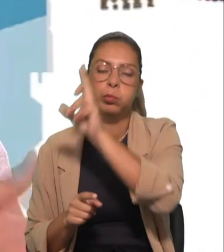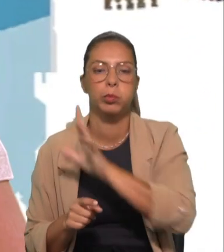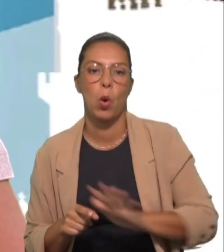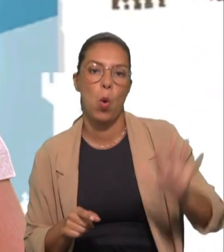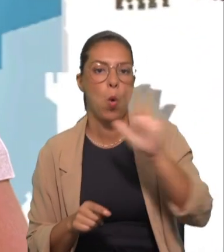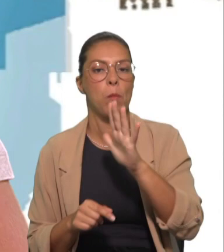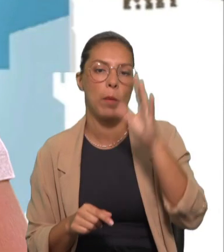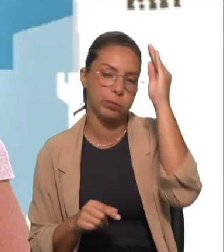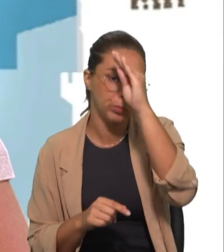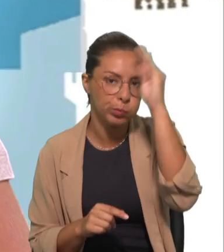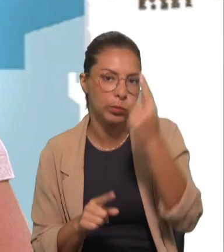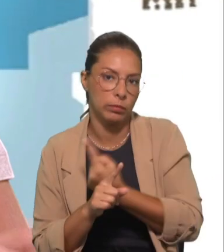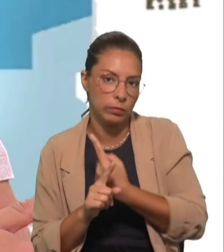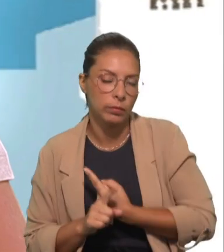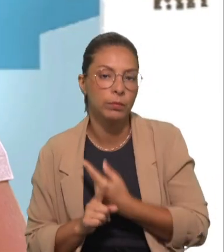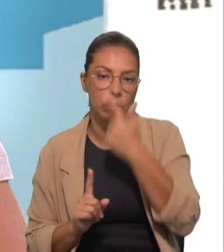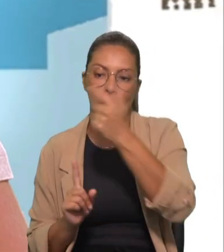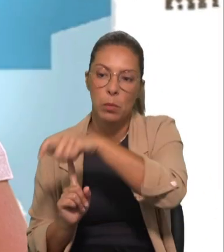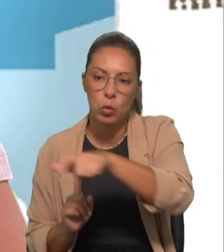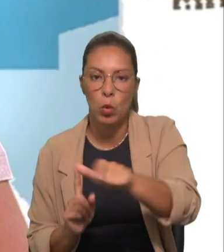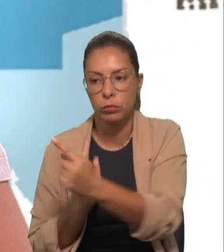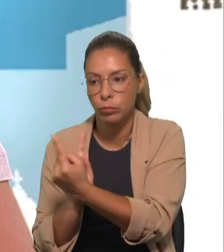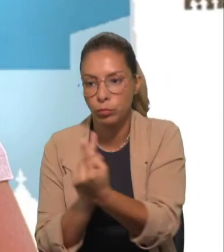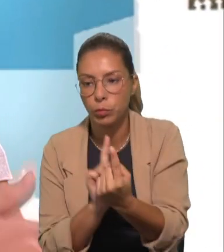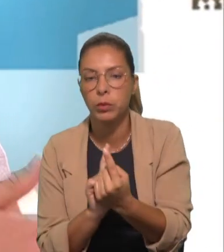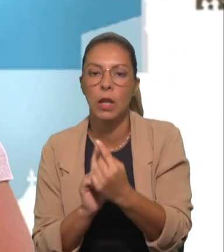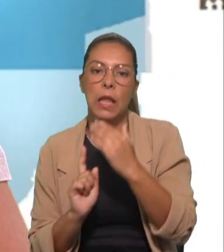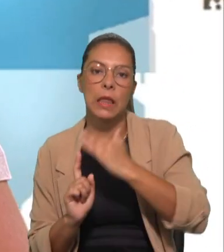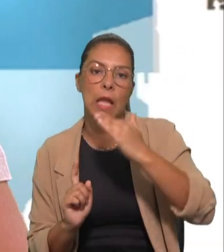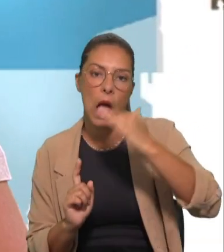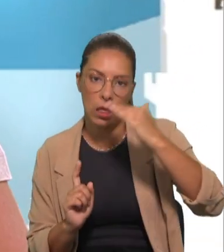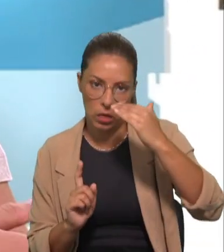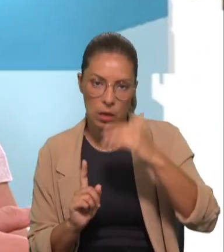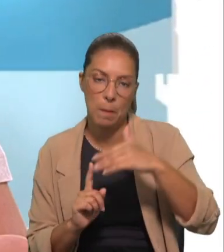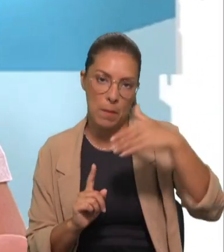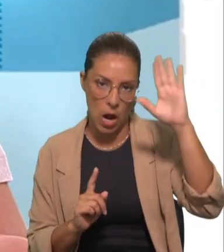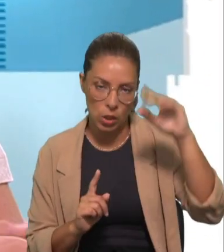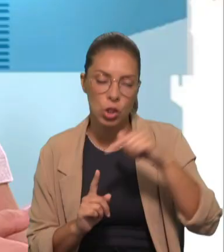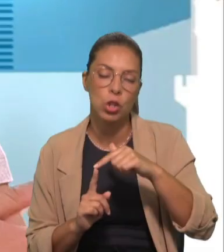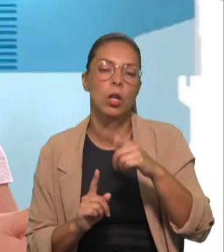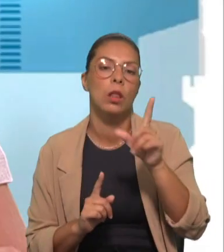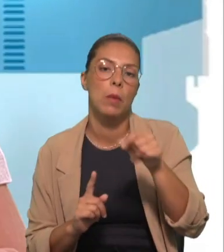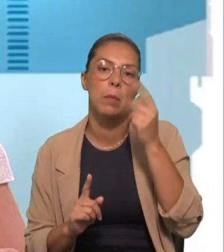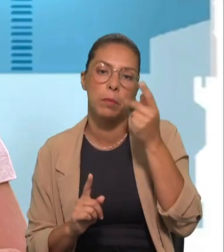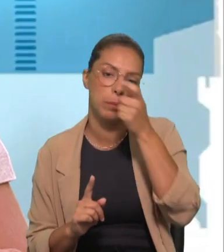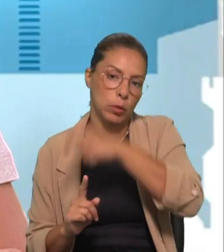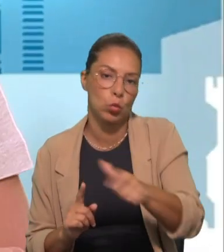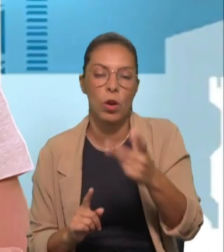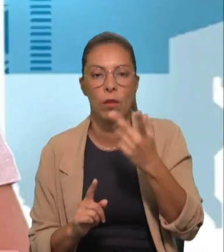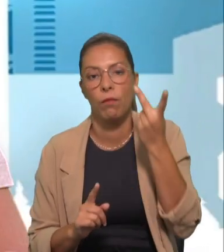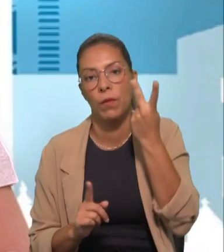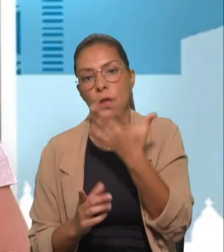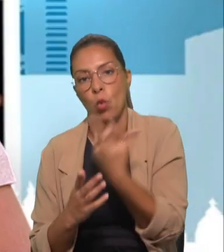estamos basicamente com pessoas que, normalmente de uma faixa etária muito mais elevada que a nossa, e pessoas que vivem, lá está, muito mais